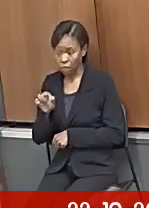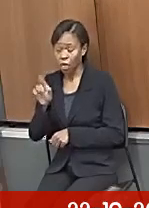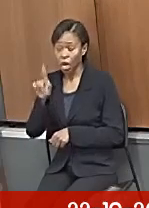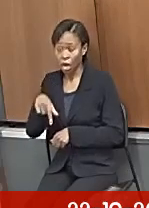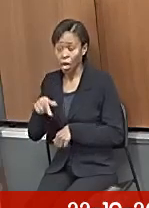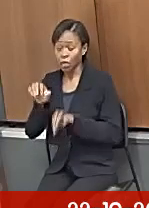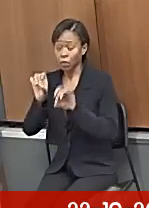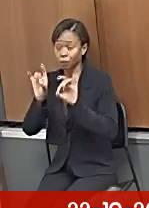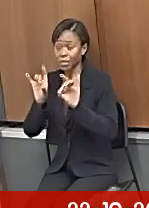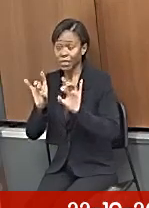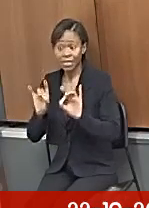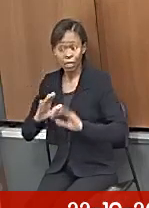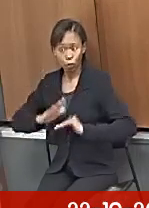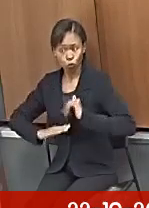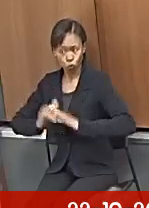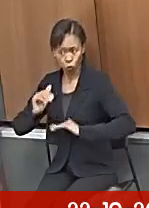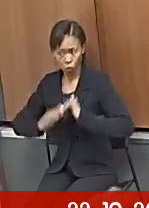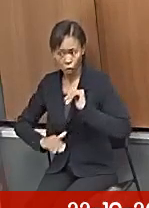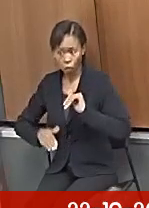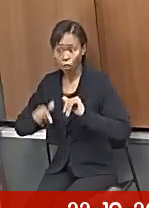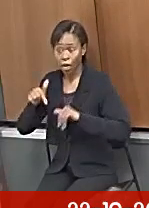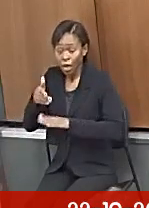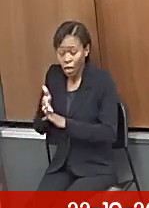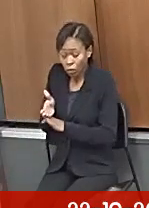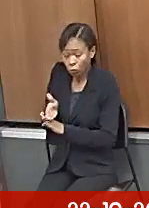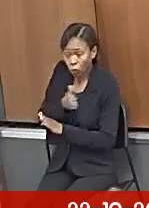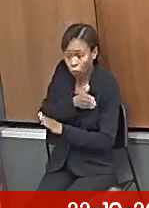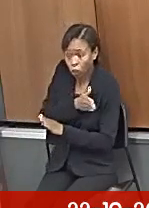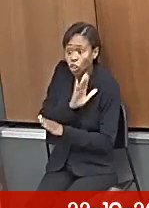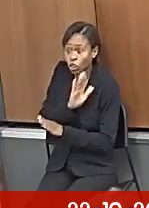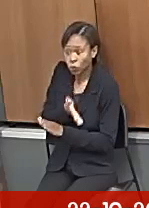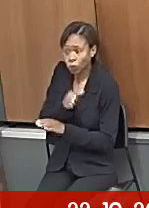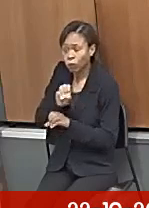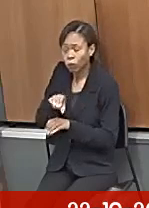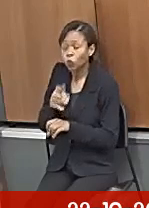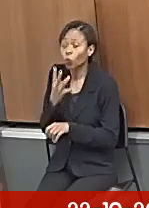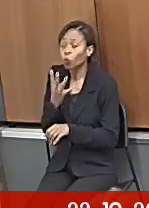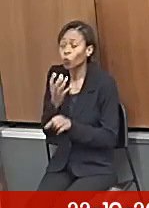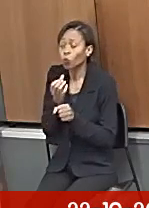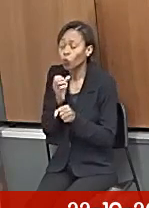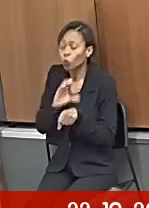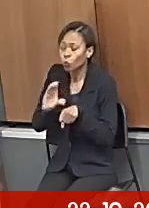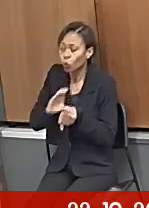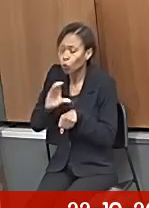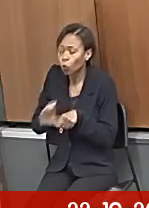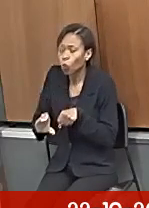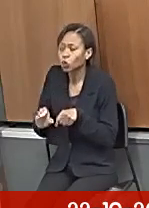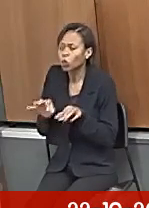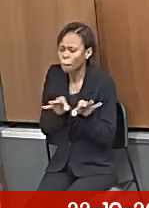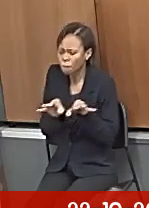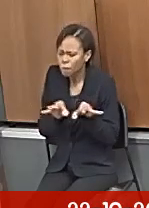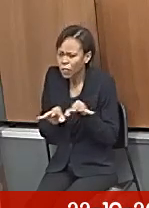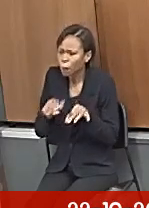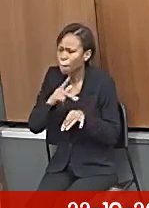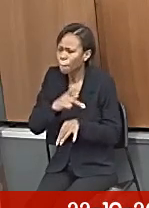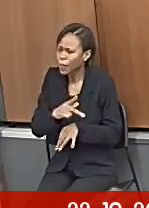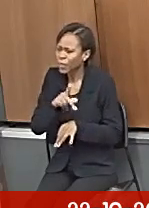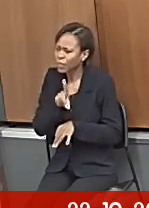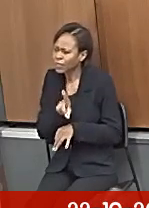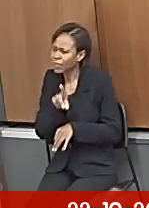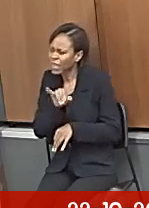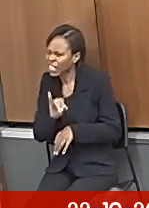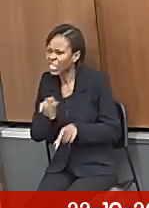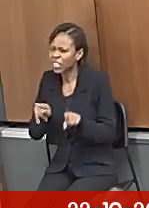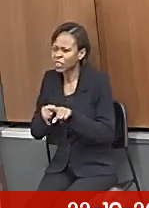deu 4 cursos, desde a formatação do PDI até estratégias de inclusão. 4 cursos, em